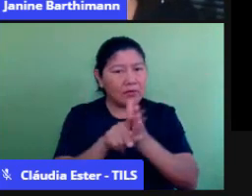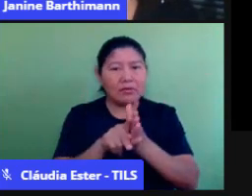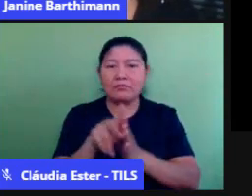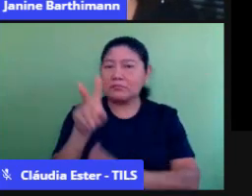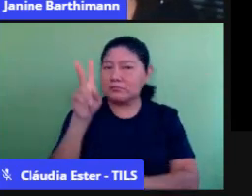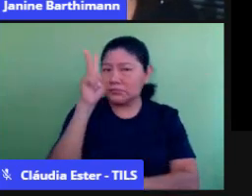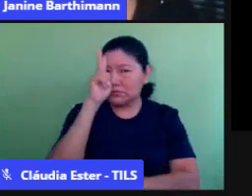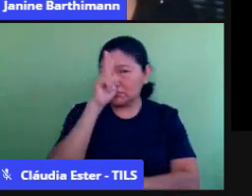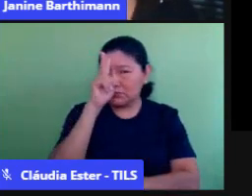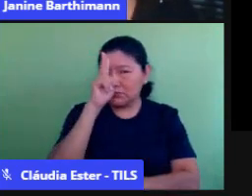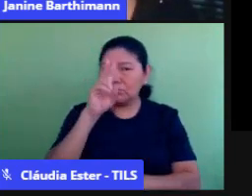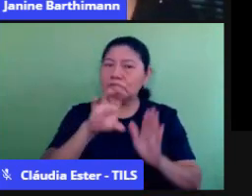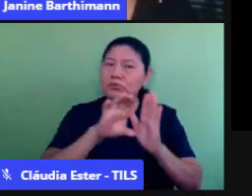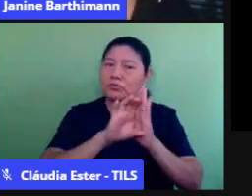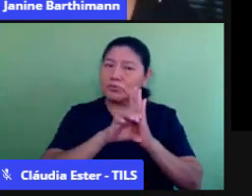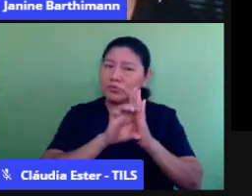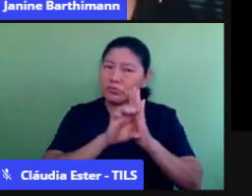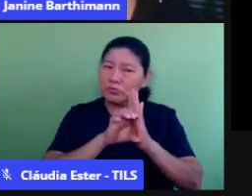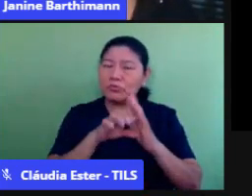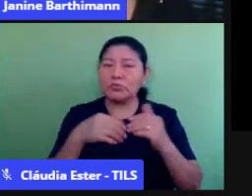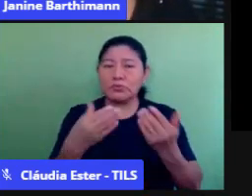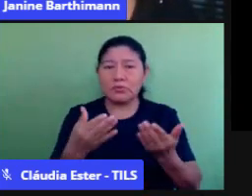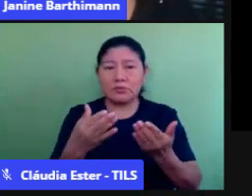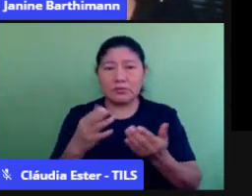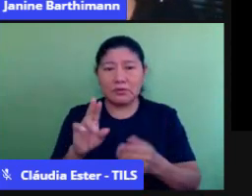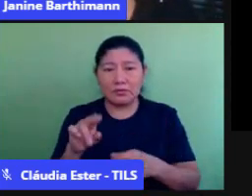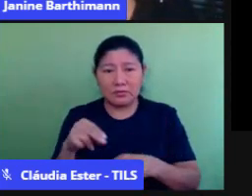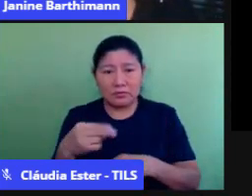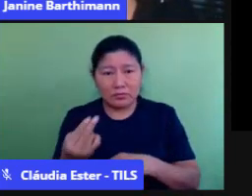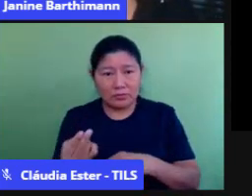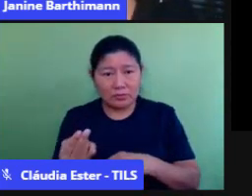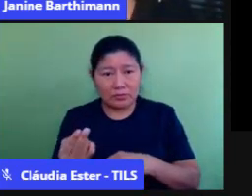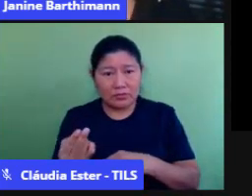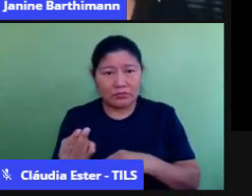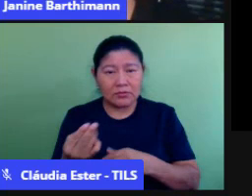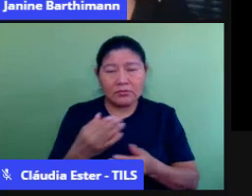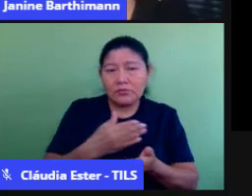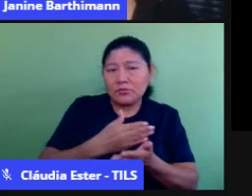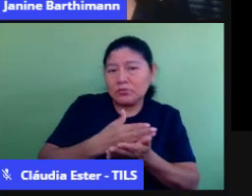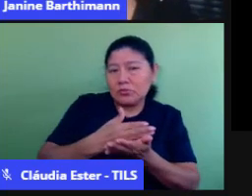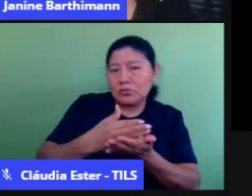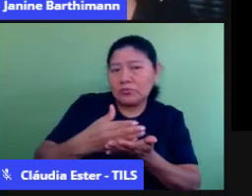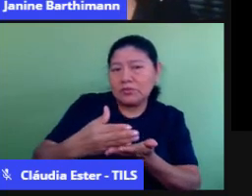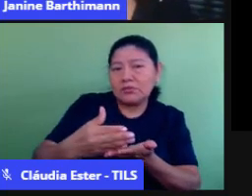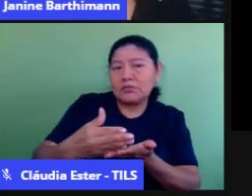claro, nós estamos partindo sempre do ponto mais